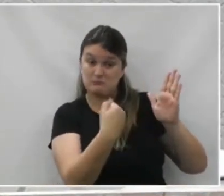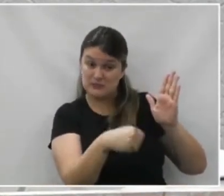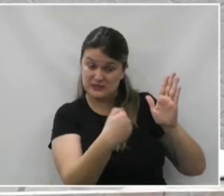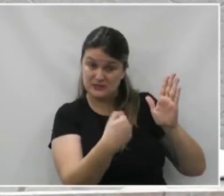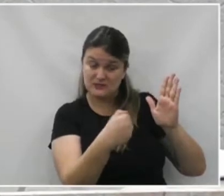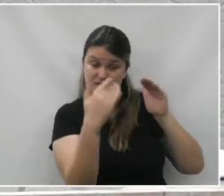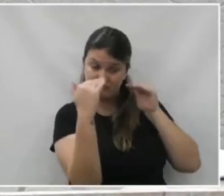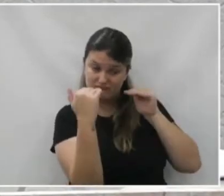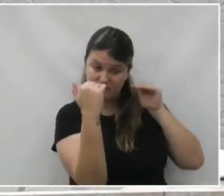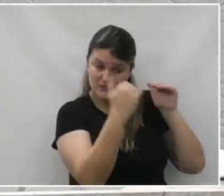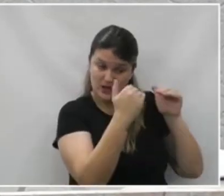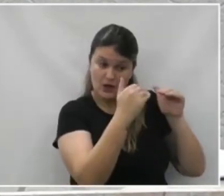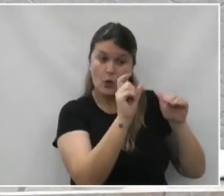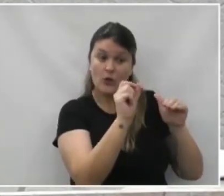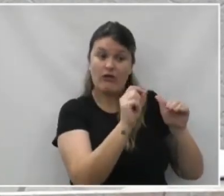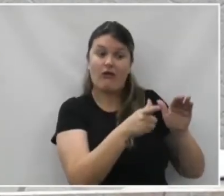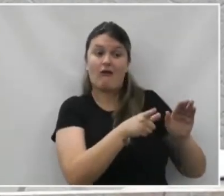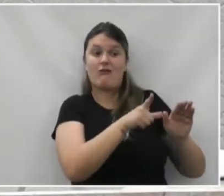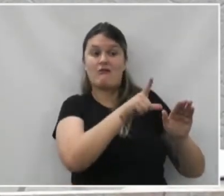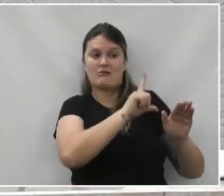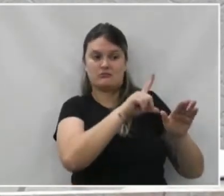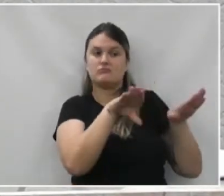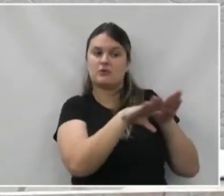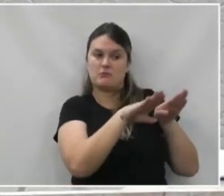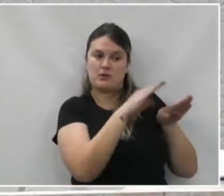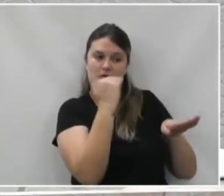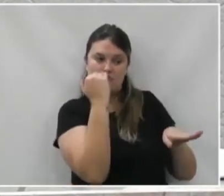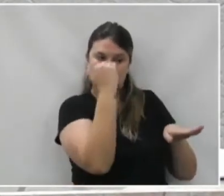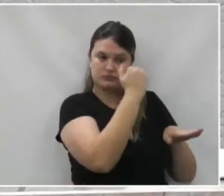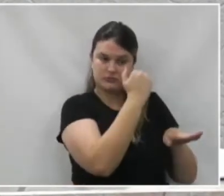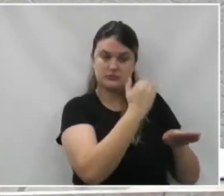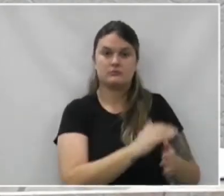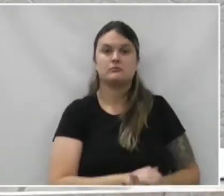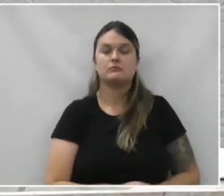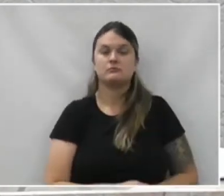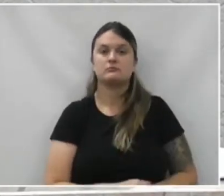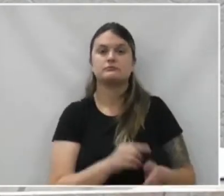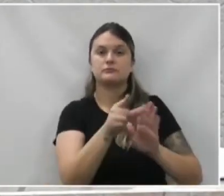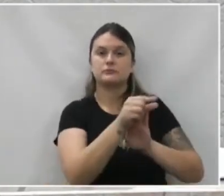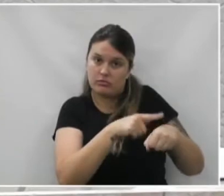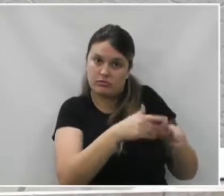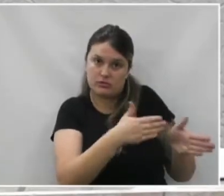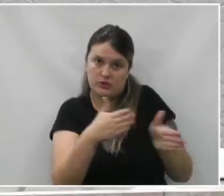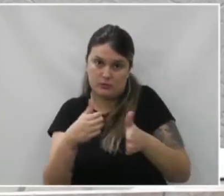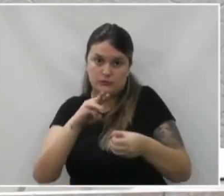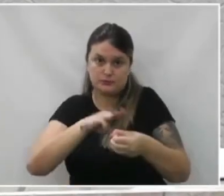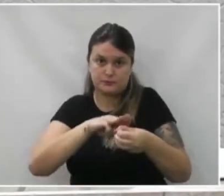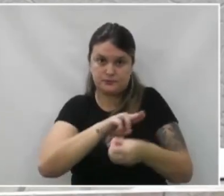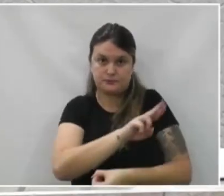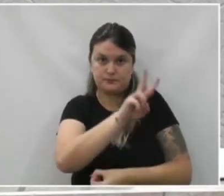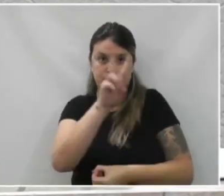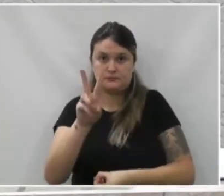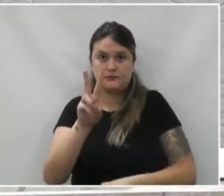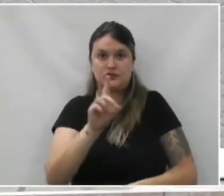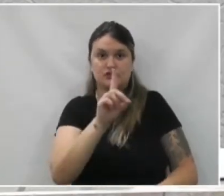como um escudo. Salmos, capítulo 91, versículos 3 e 4.